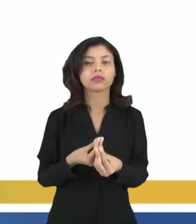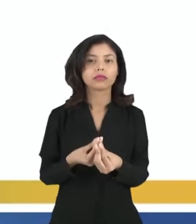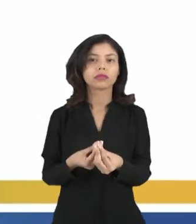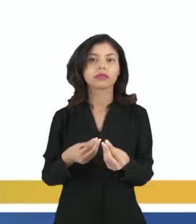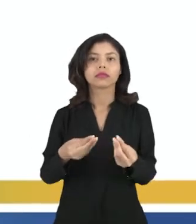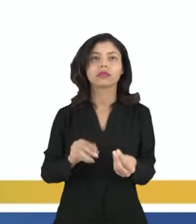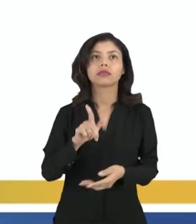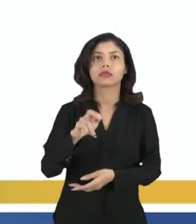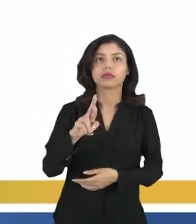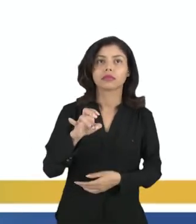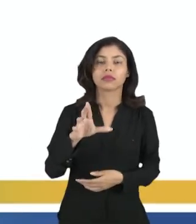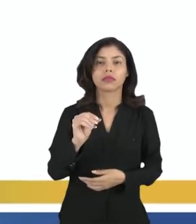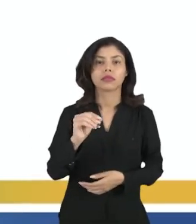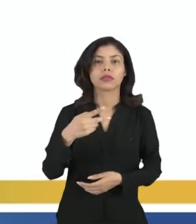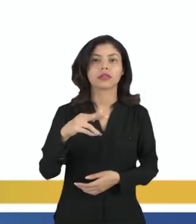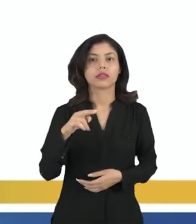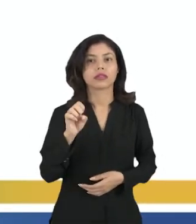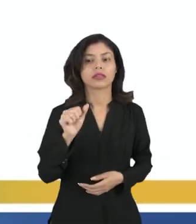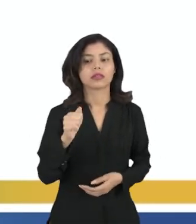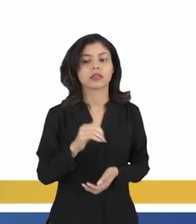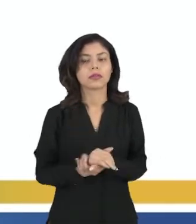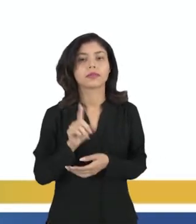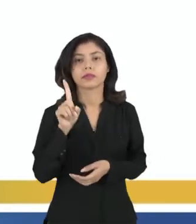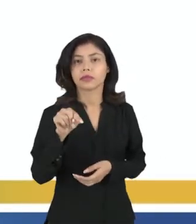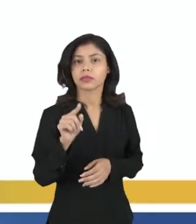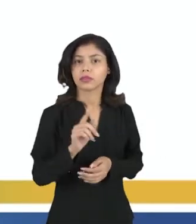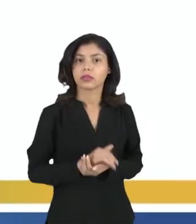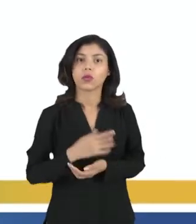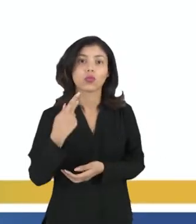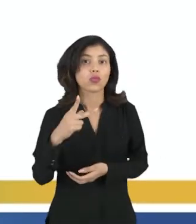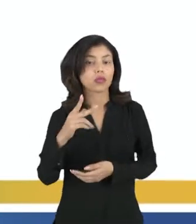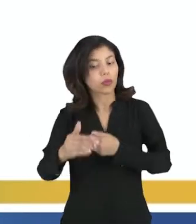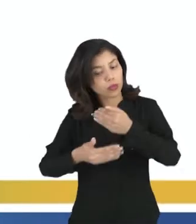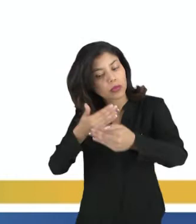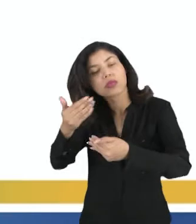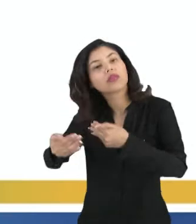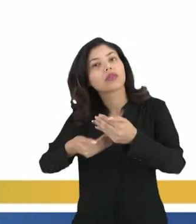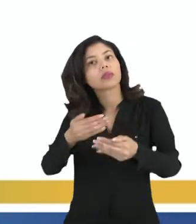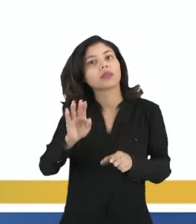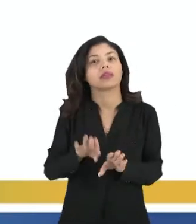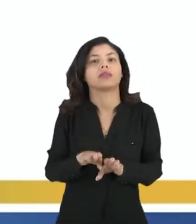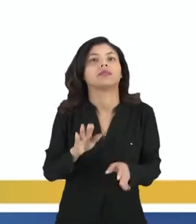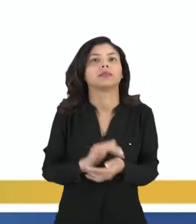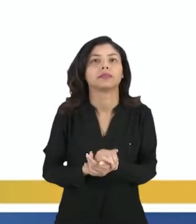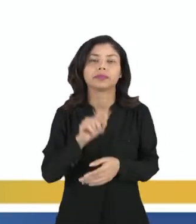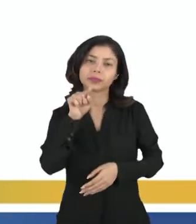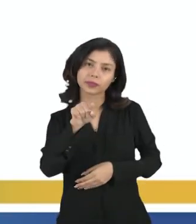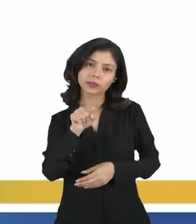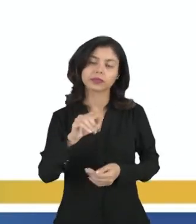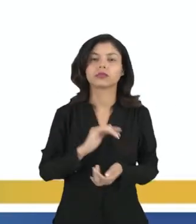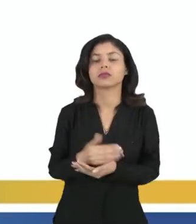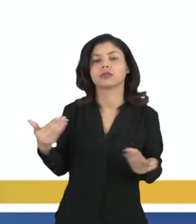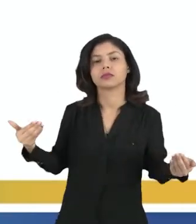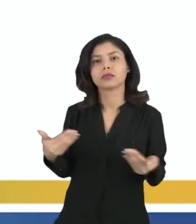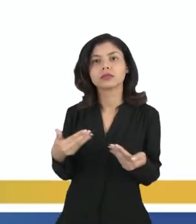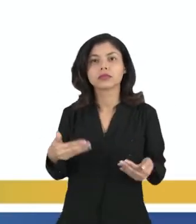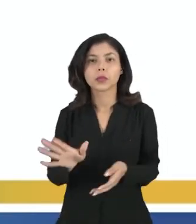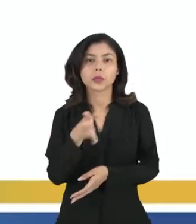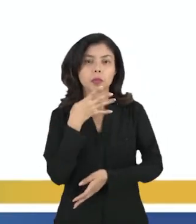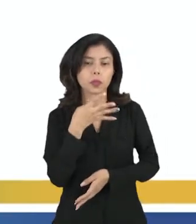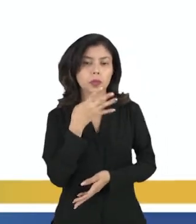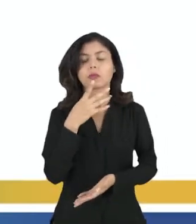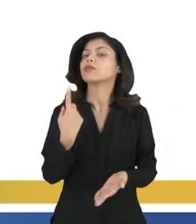as ligas camponesas, elas tiveram a sua gênese, elas tiveram o seu desenvolvimento, que foi essa atuação